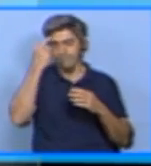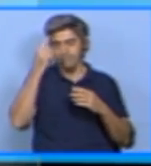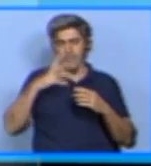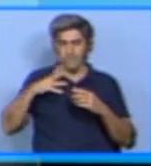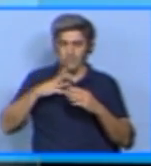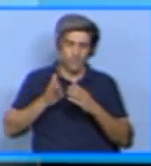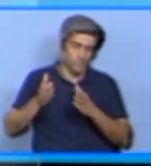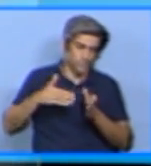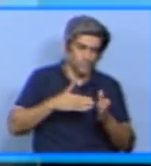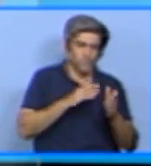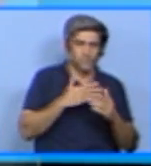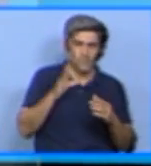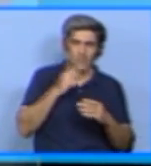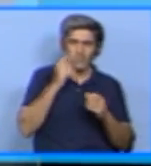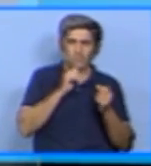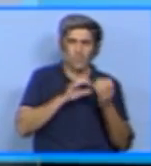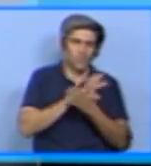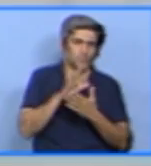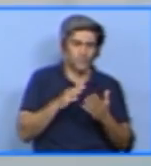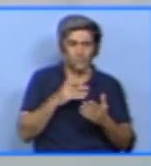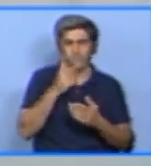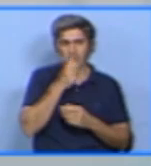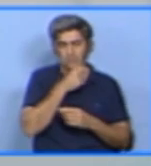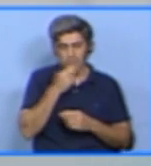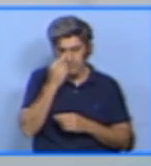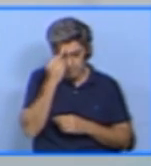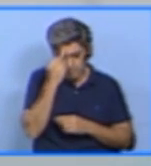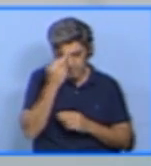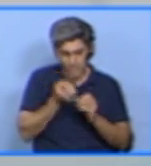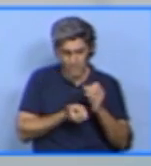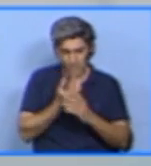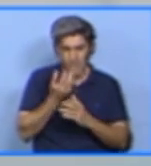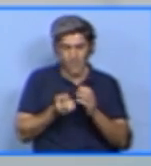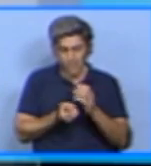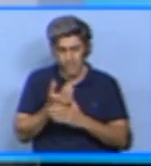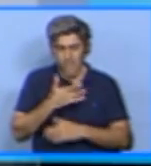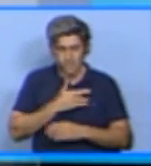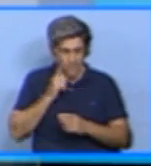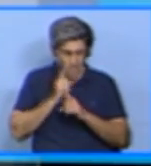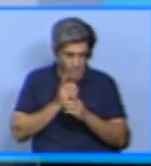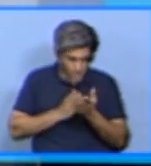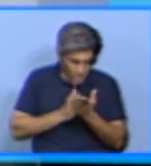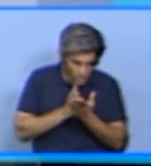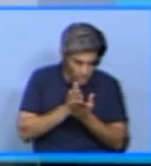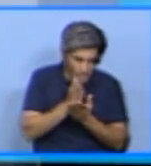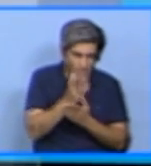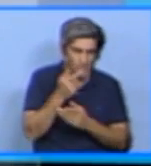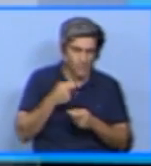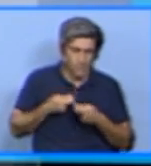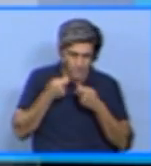introduzimos mais uma grande desordem. Com grande paciência, Deus continua a criar continua a amar, continua a apostar em